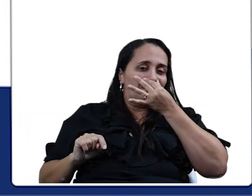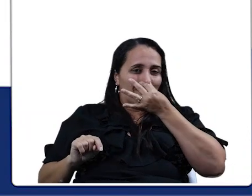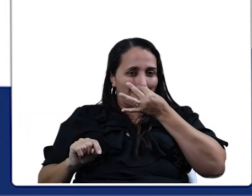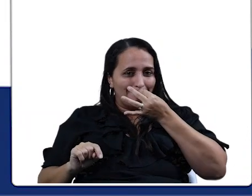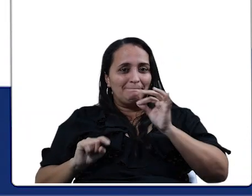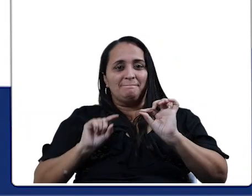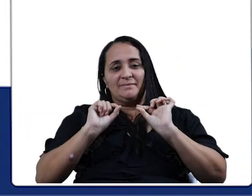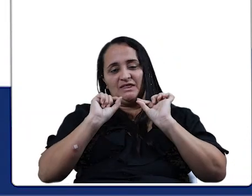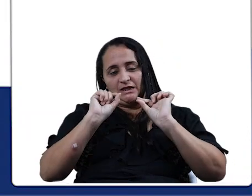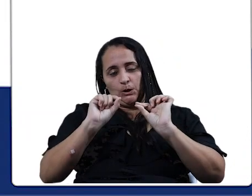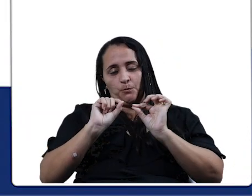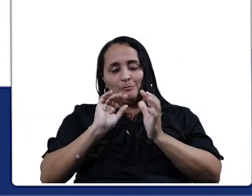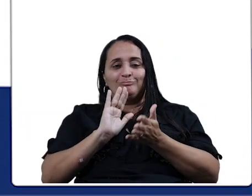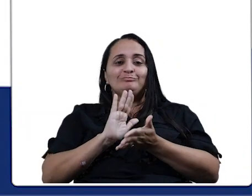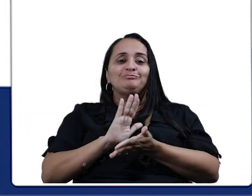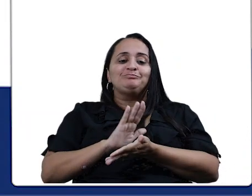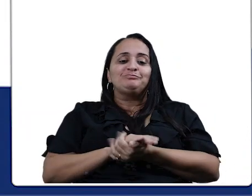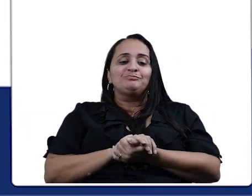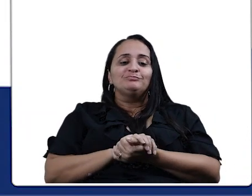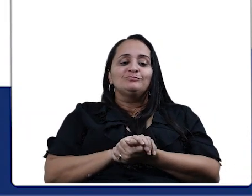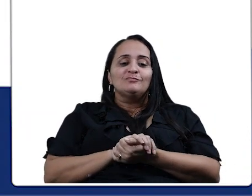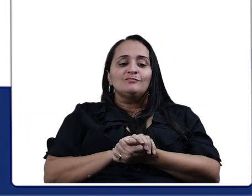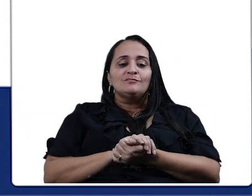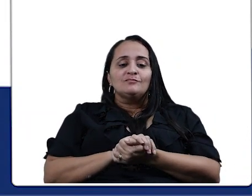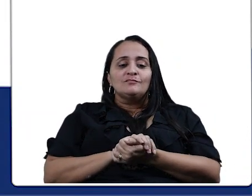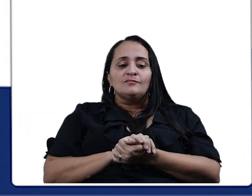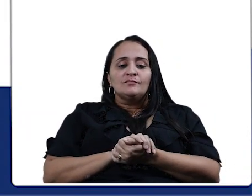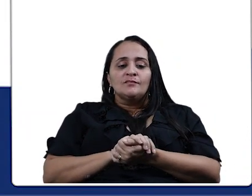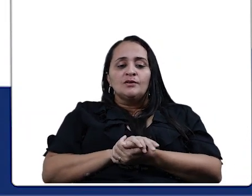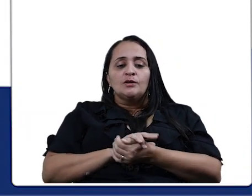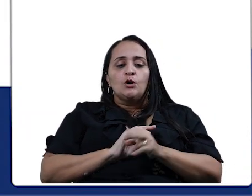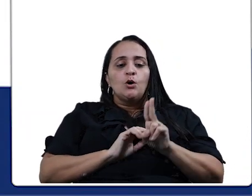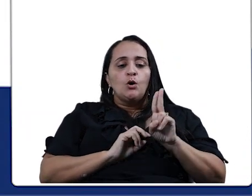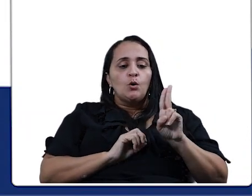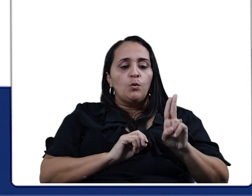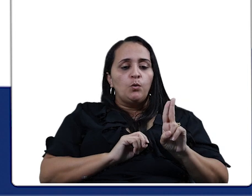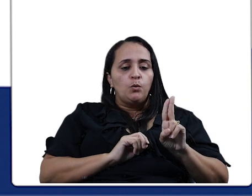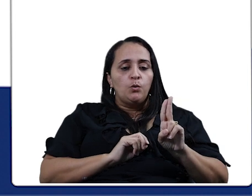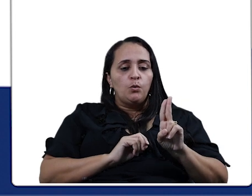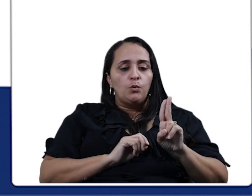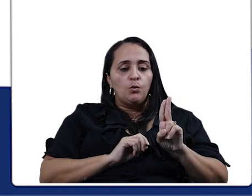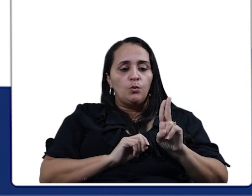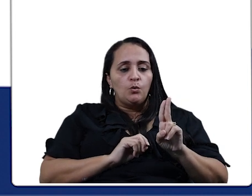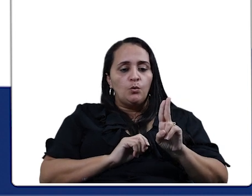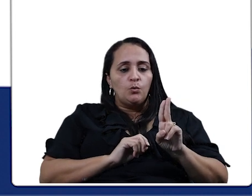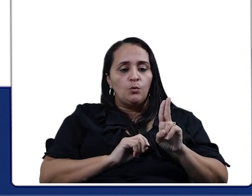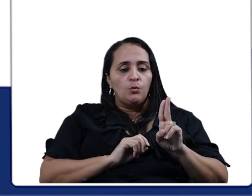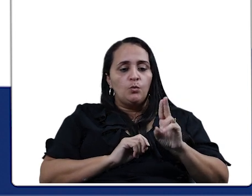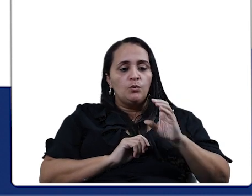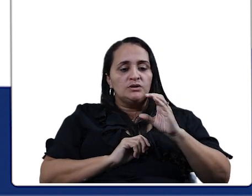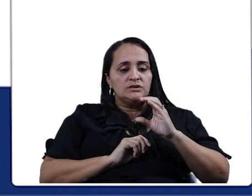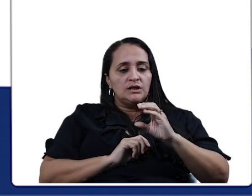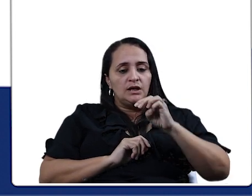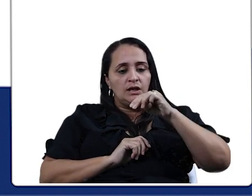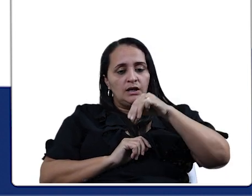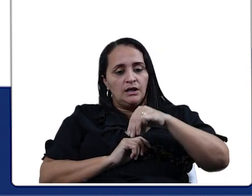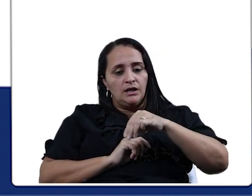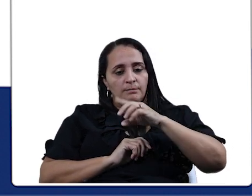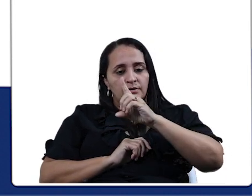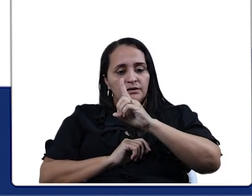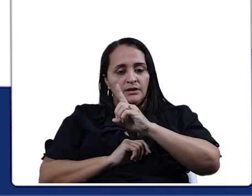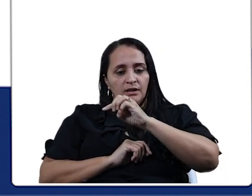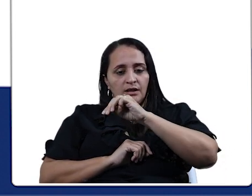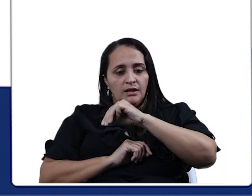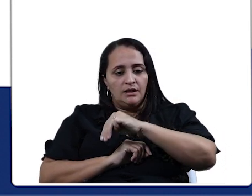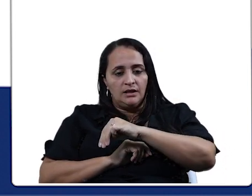Agora veja os símbolos UD, CM, DM e CM correspondem